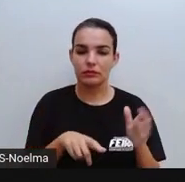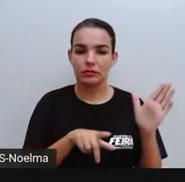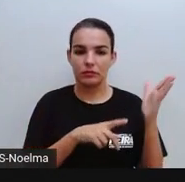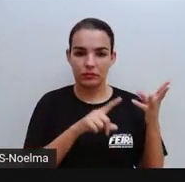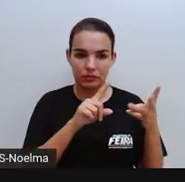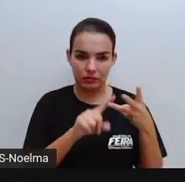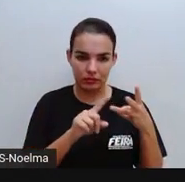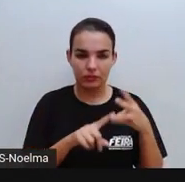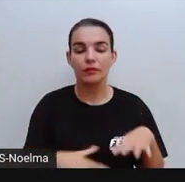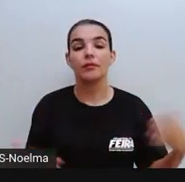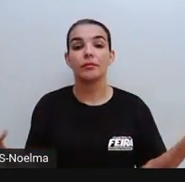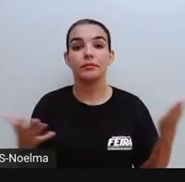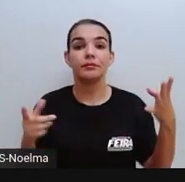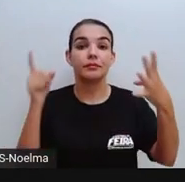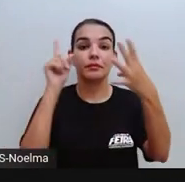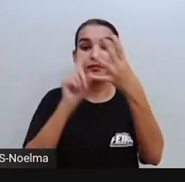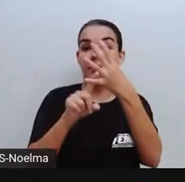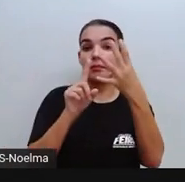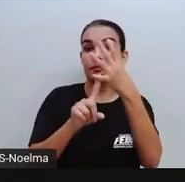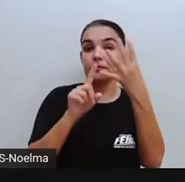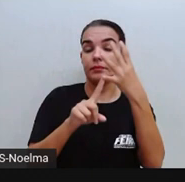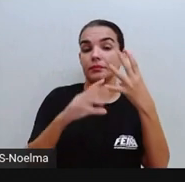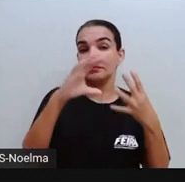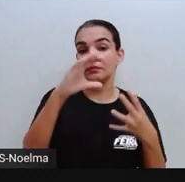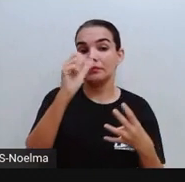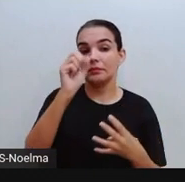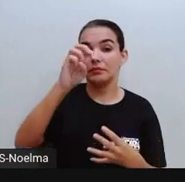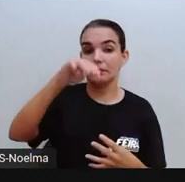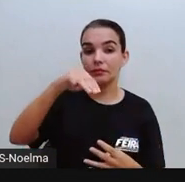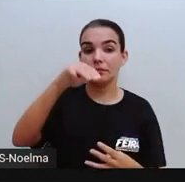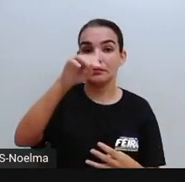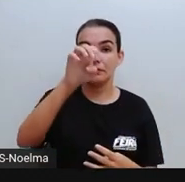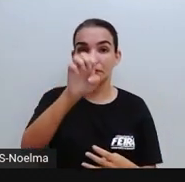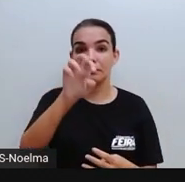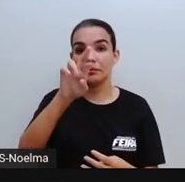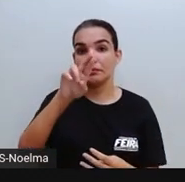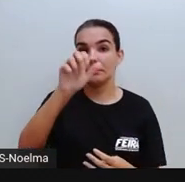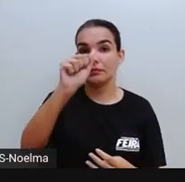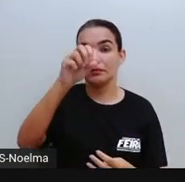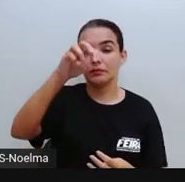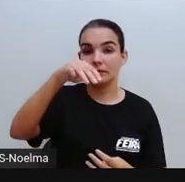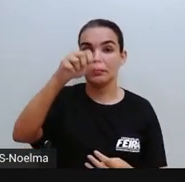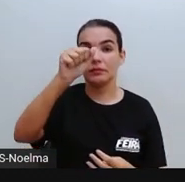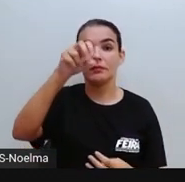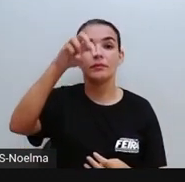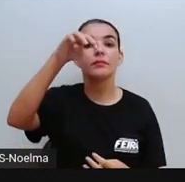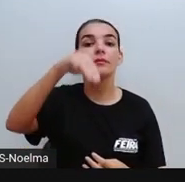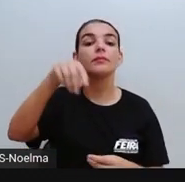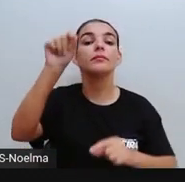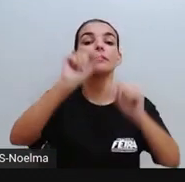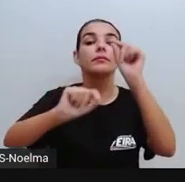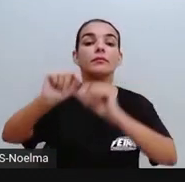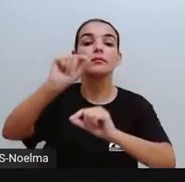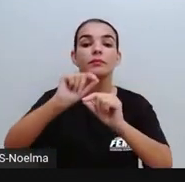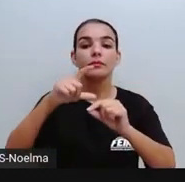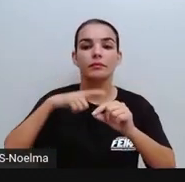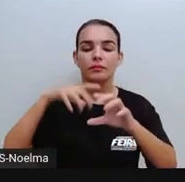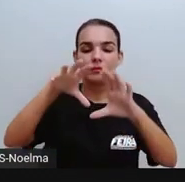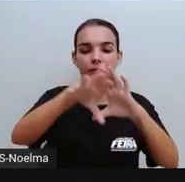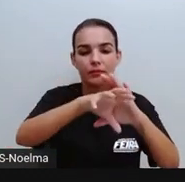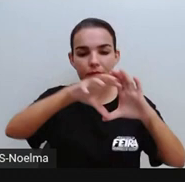editor certo nós temos também o câmera me que vai captar as imagens ali do